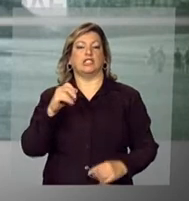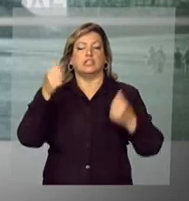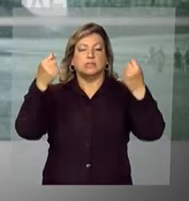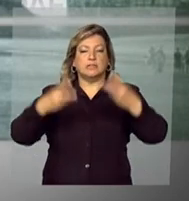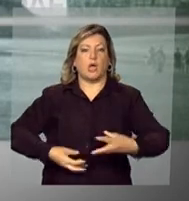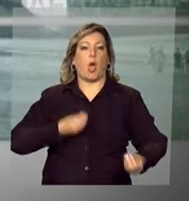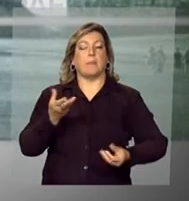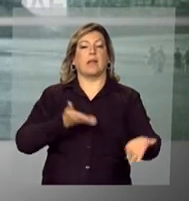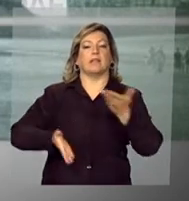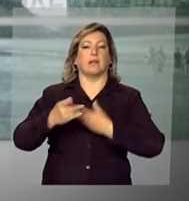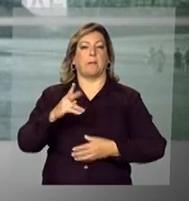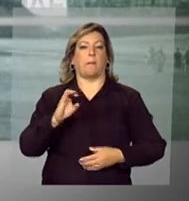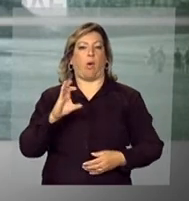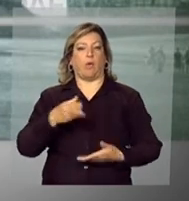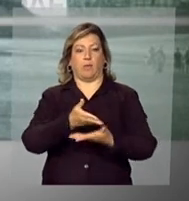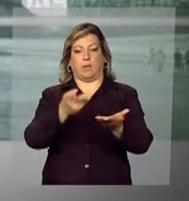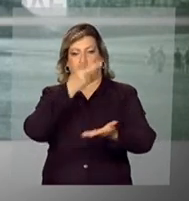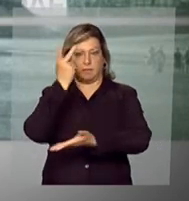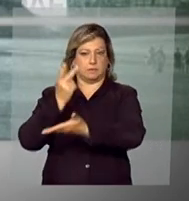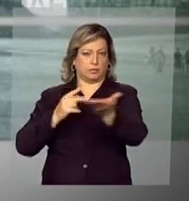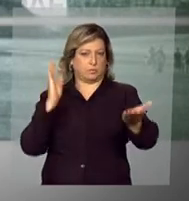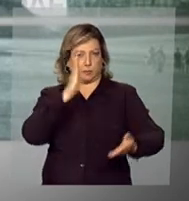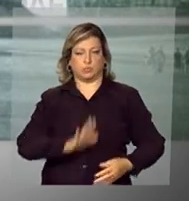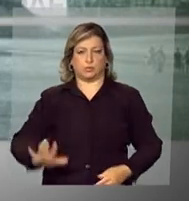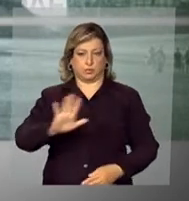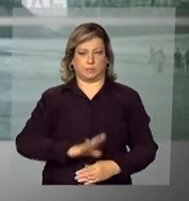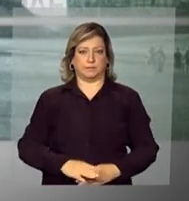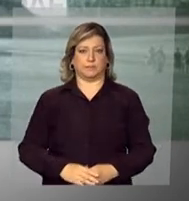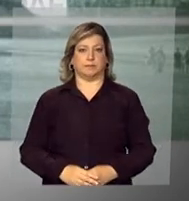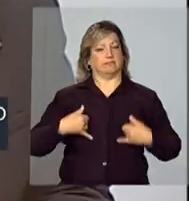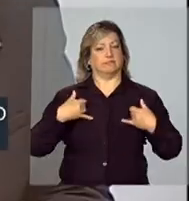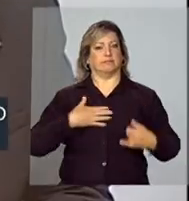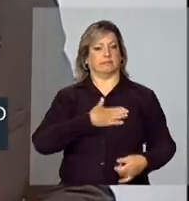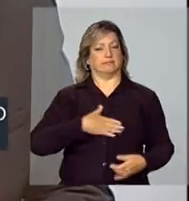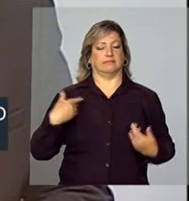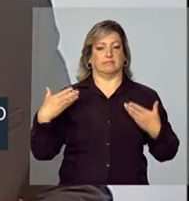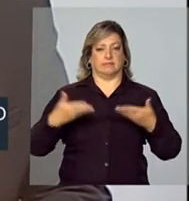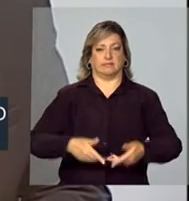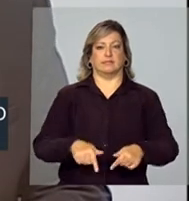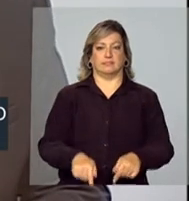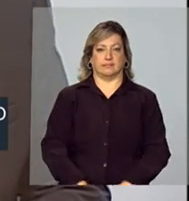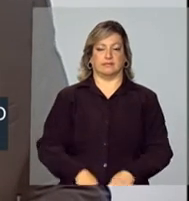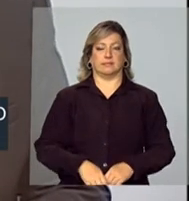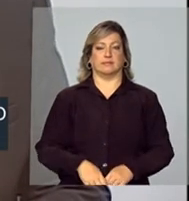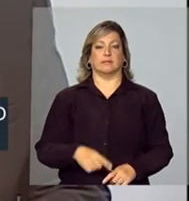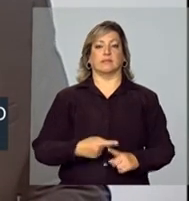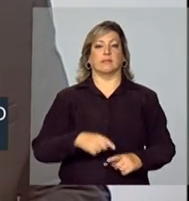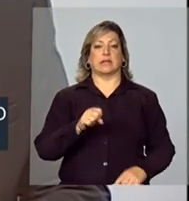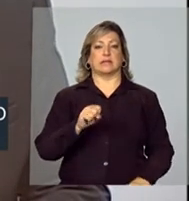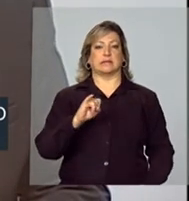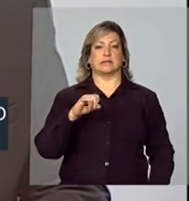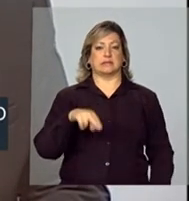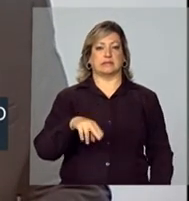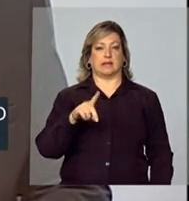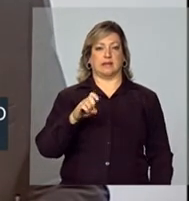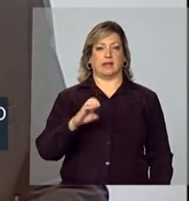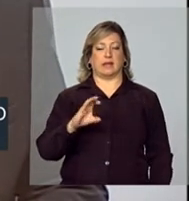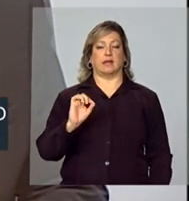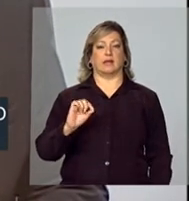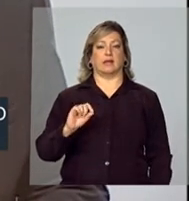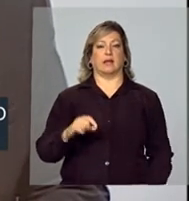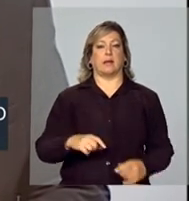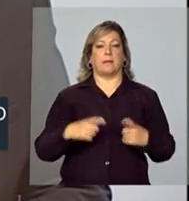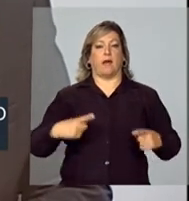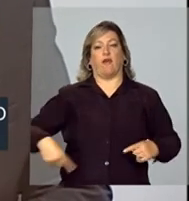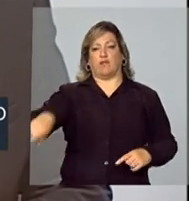sobre os atendimentos aos consumidores em todo o país e o sindec como a maioria de